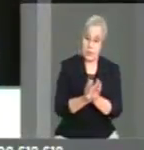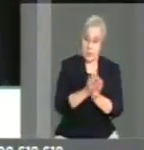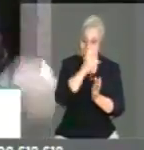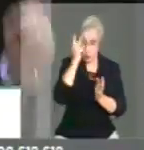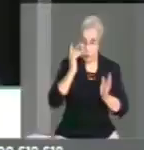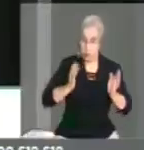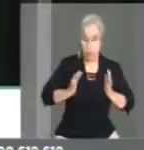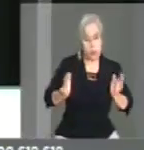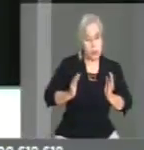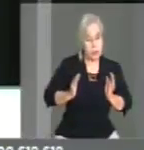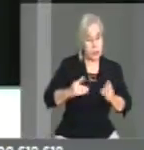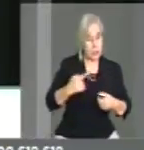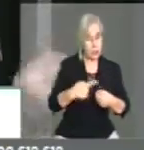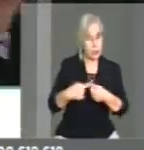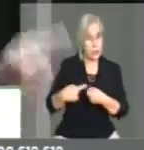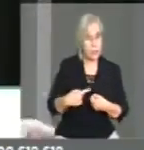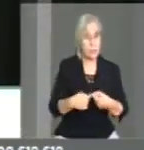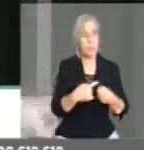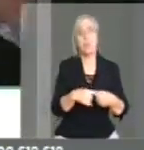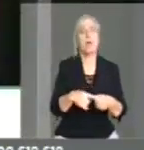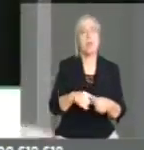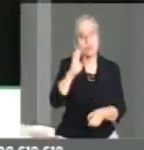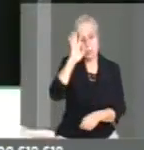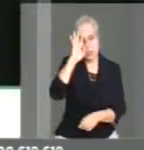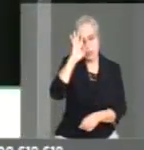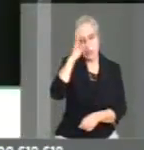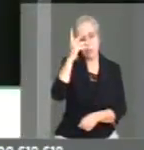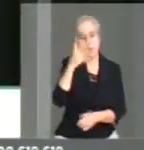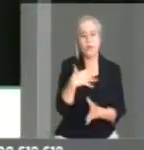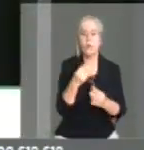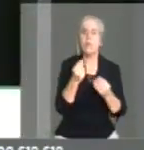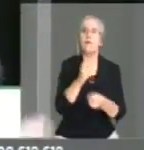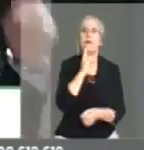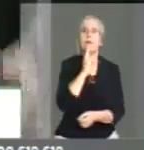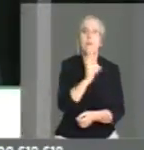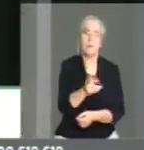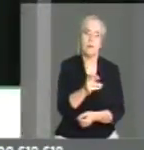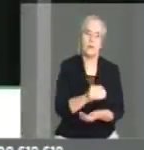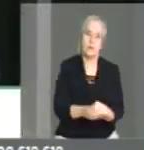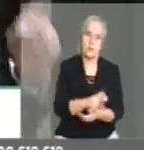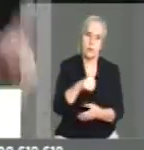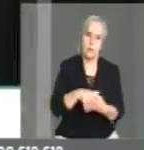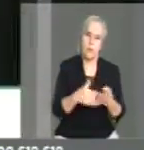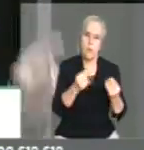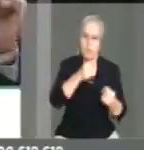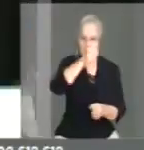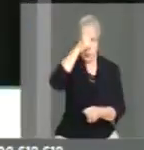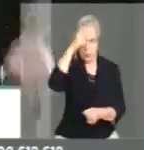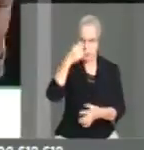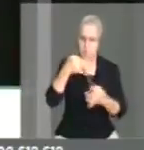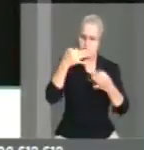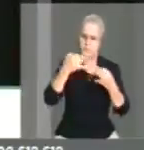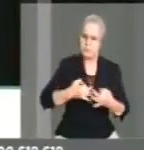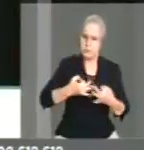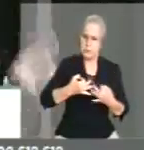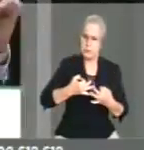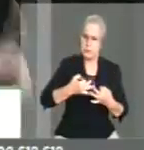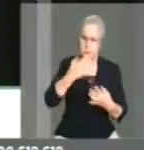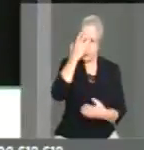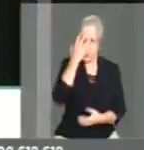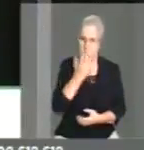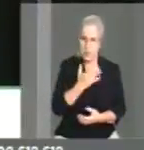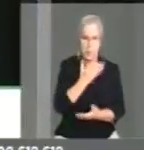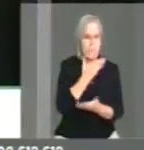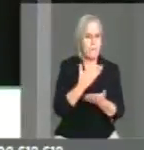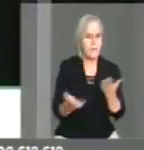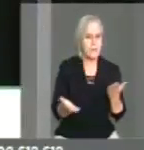cidades, o poder econômico da cidade, determinaram muitos resultados eleitorais. Muitos prefeitos corretos, honestos, sérios,